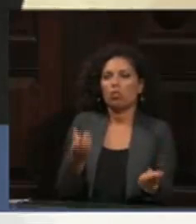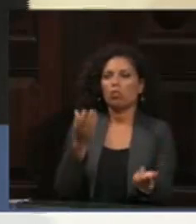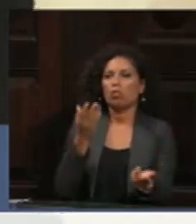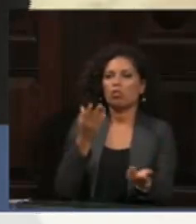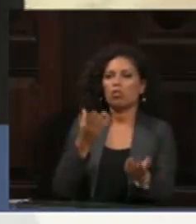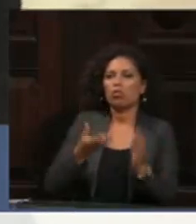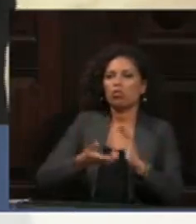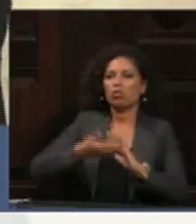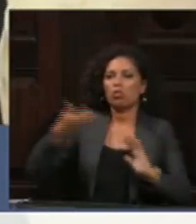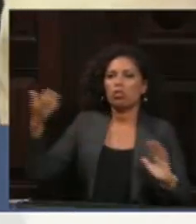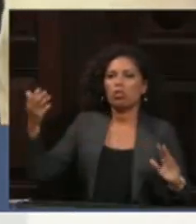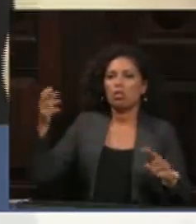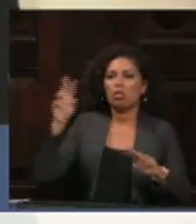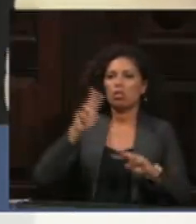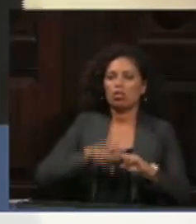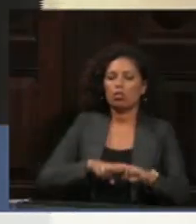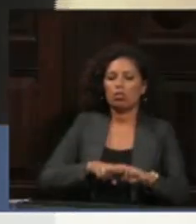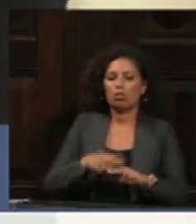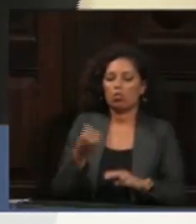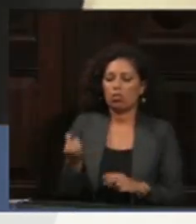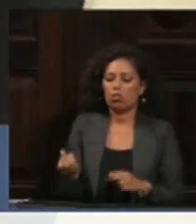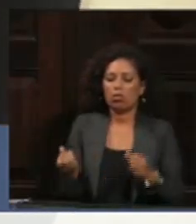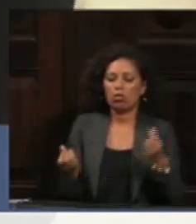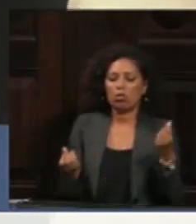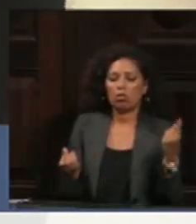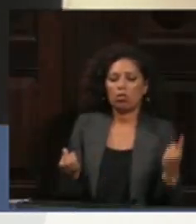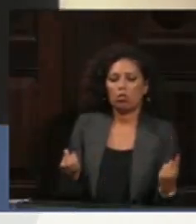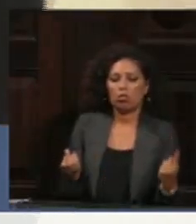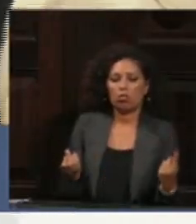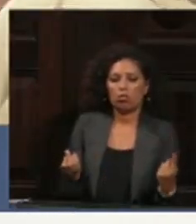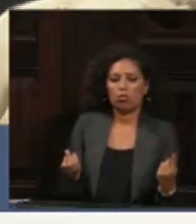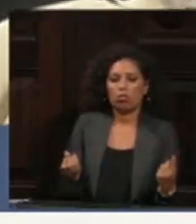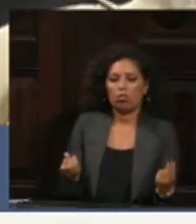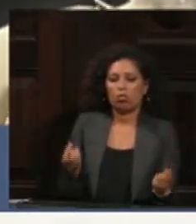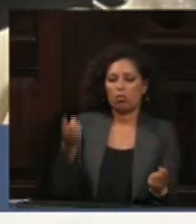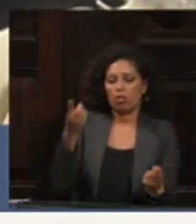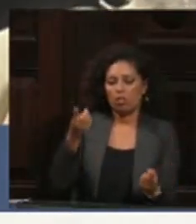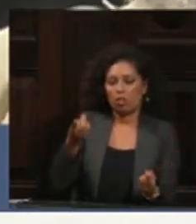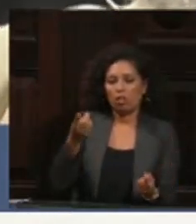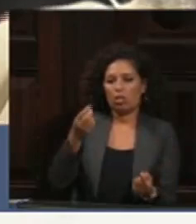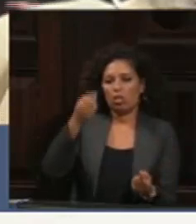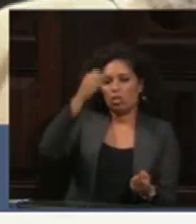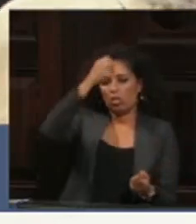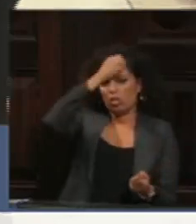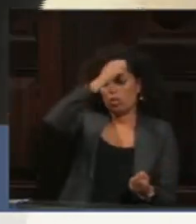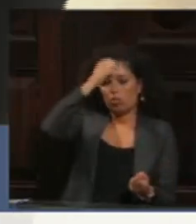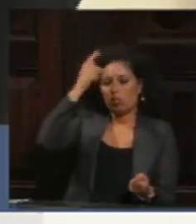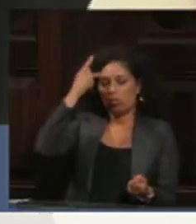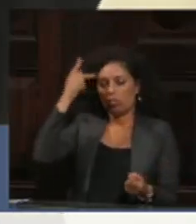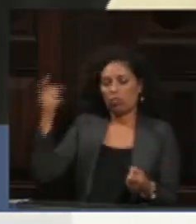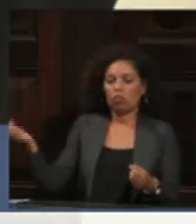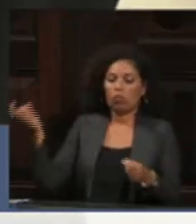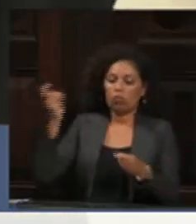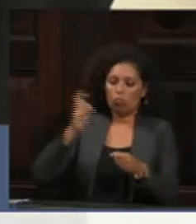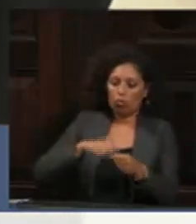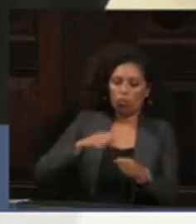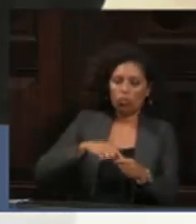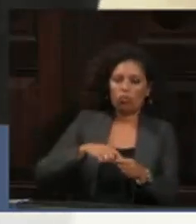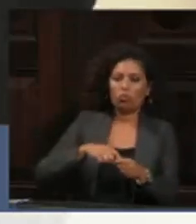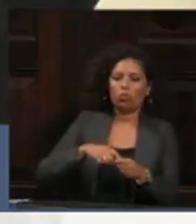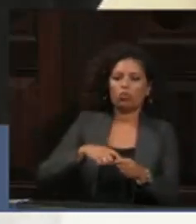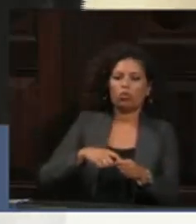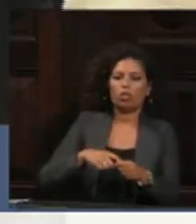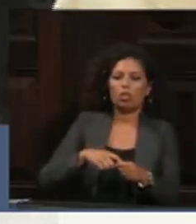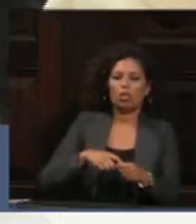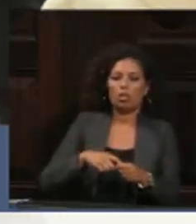prisão, decidiu por 6 votos a 1 pelo retorno do Rodrigo à Prefeitura de Niterói para o exercício do mandato que lhe